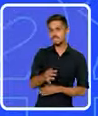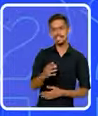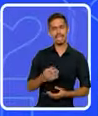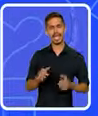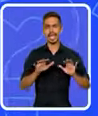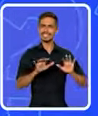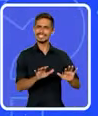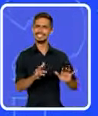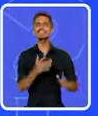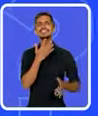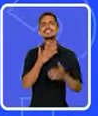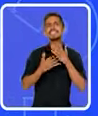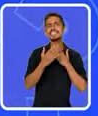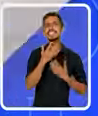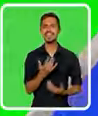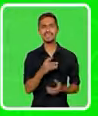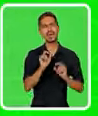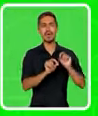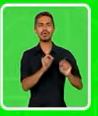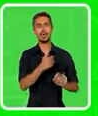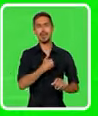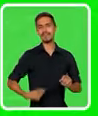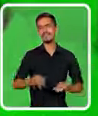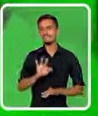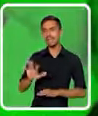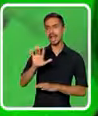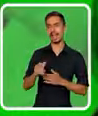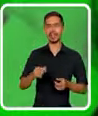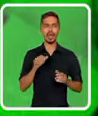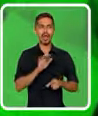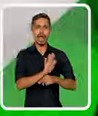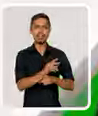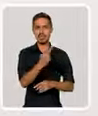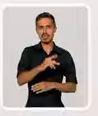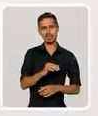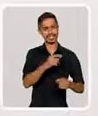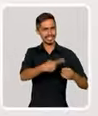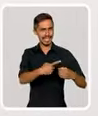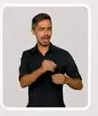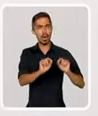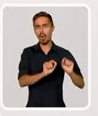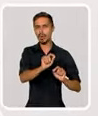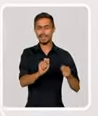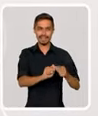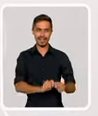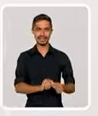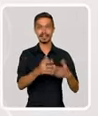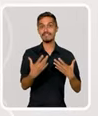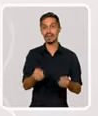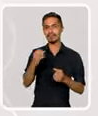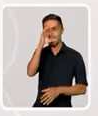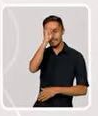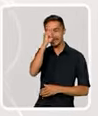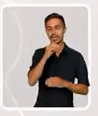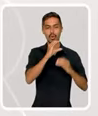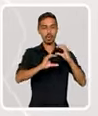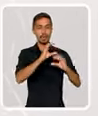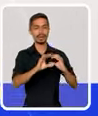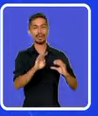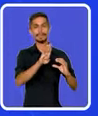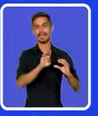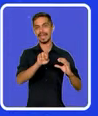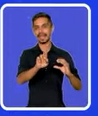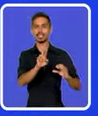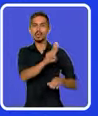se você tá assim, querendo saber o que o governo federal tá fazendo pela sua cidade, vem comigo aprender a usar o Comunica BR.